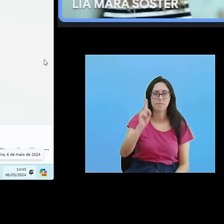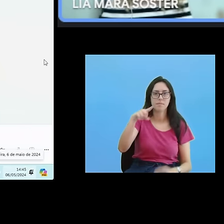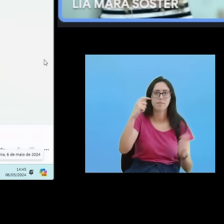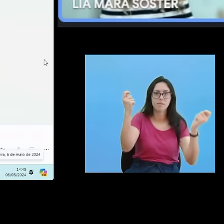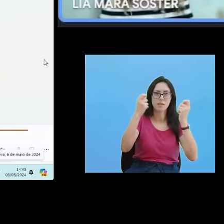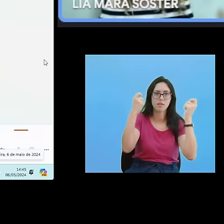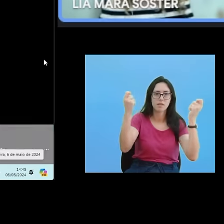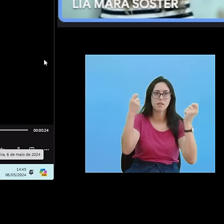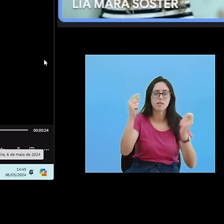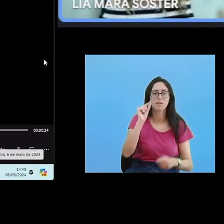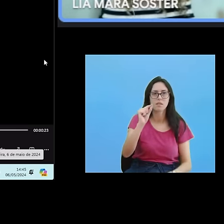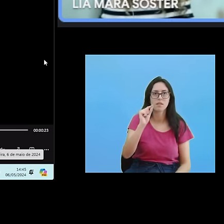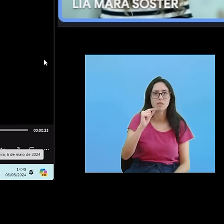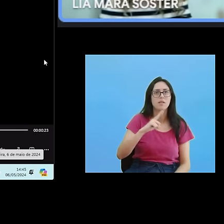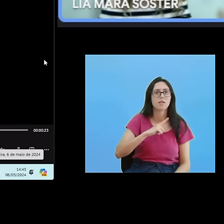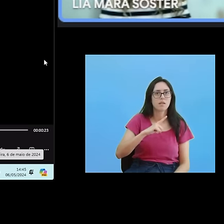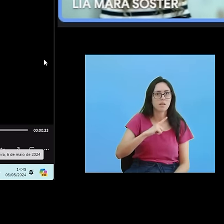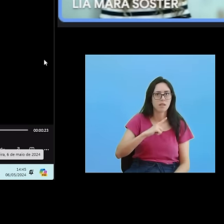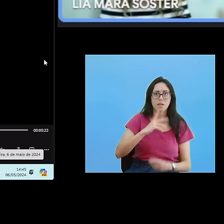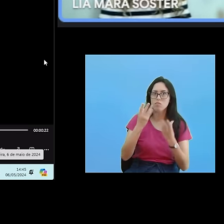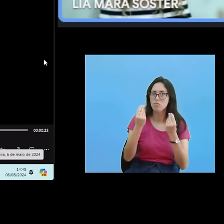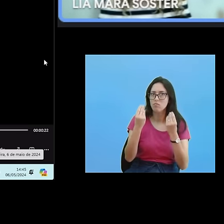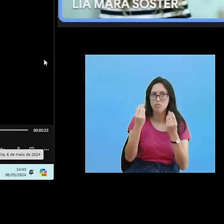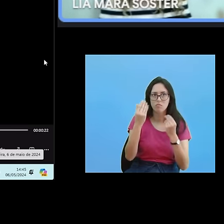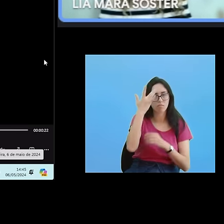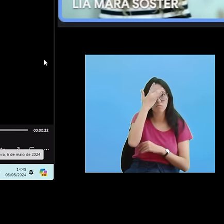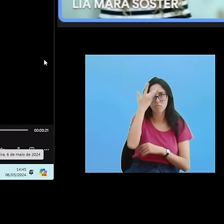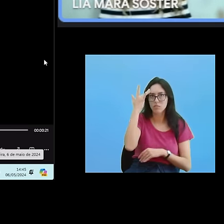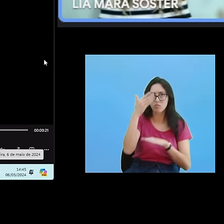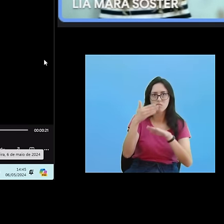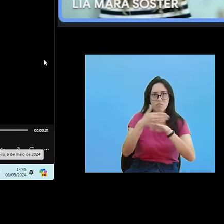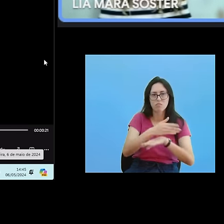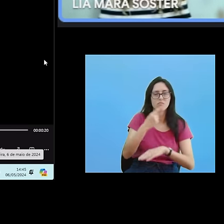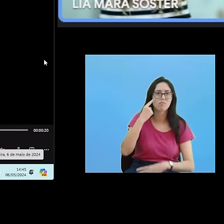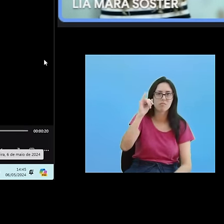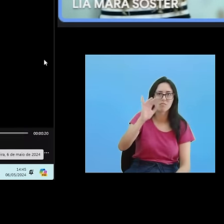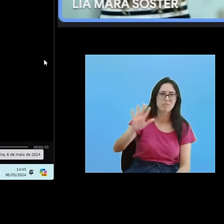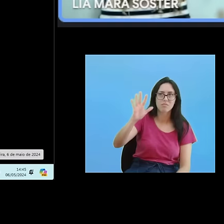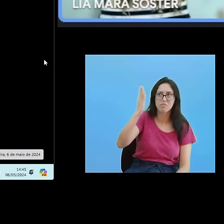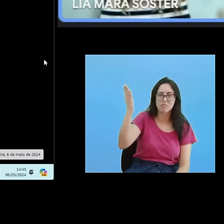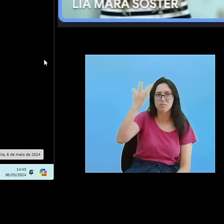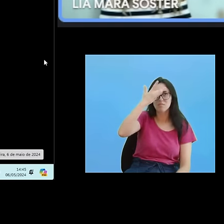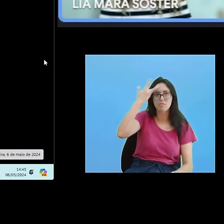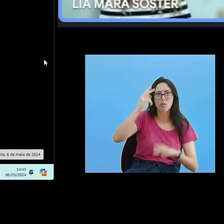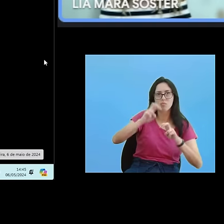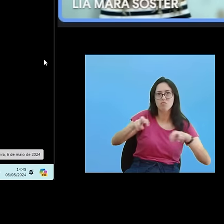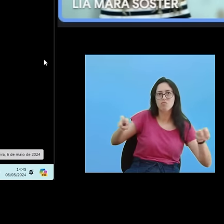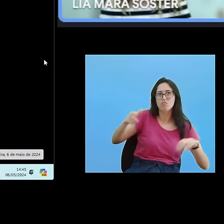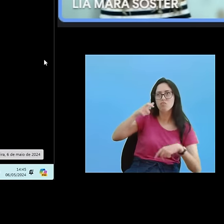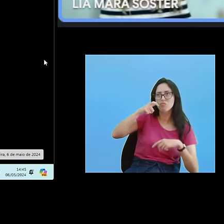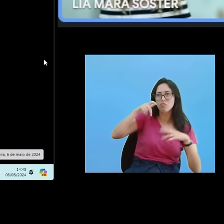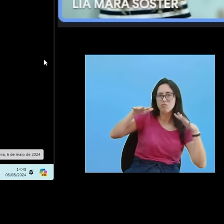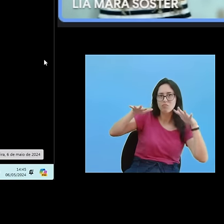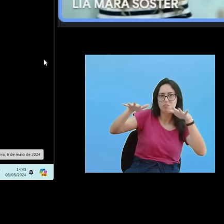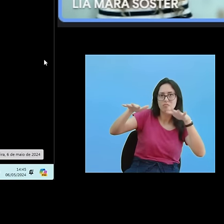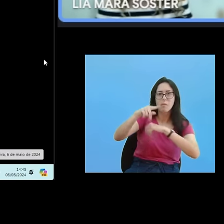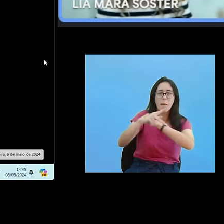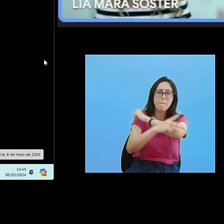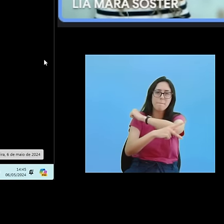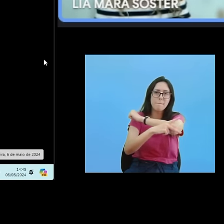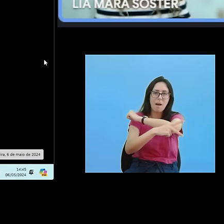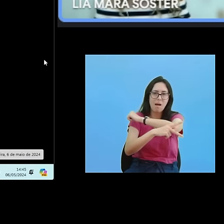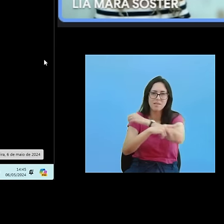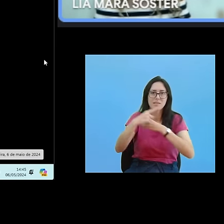que nós tivemos um número ainda maior de integrantes. Vocês estão vendo imagens da plateia, acontece na praça da cidade. Temos